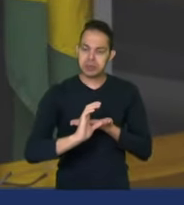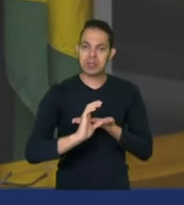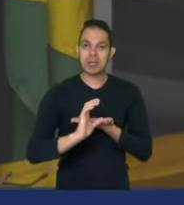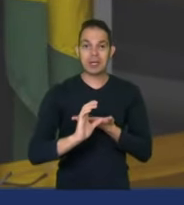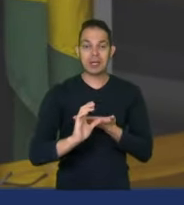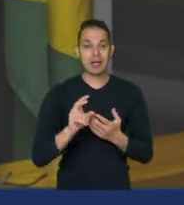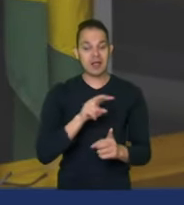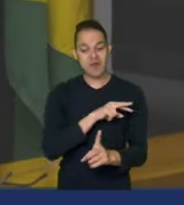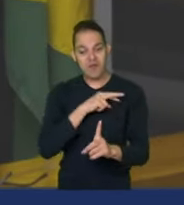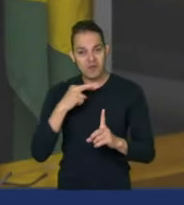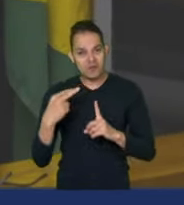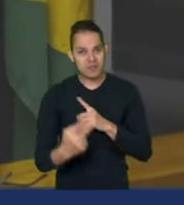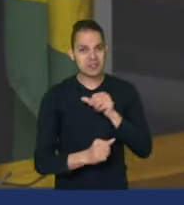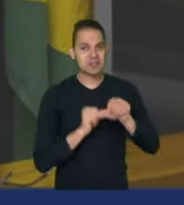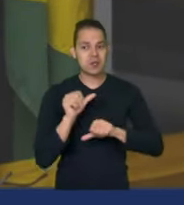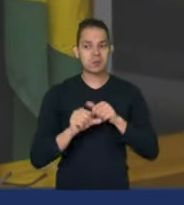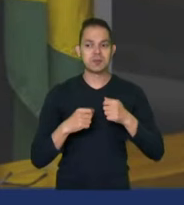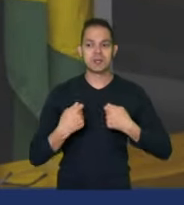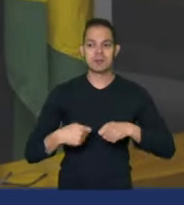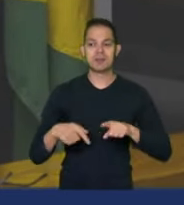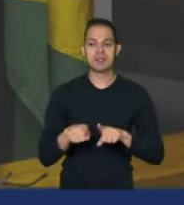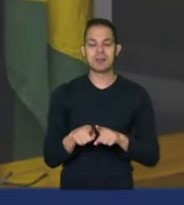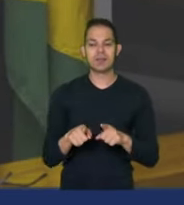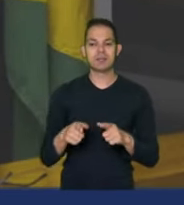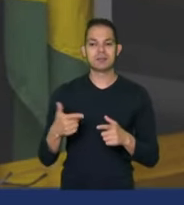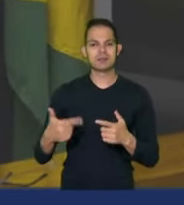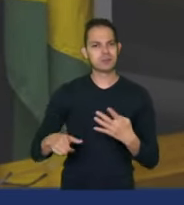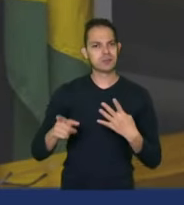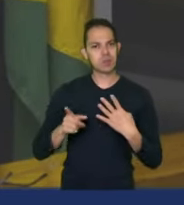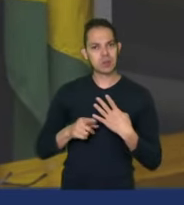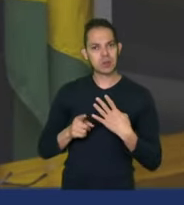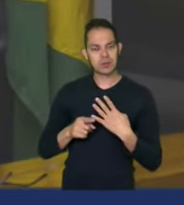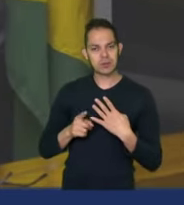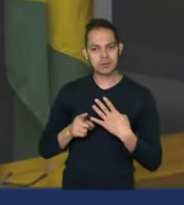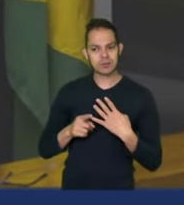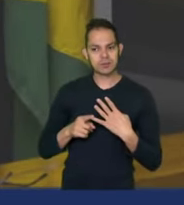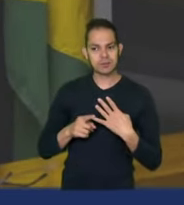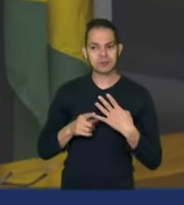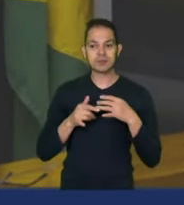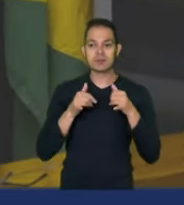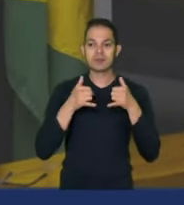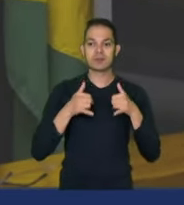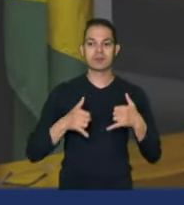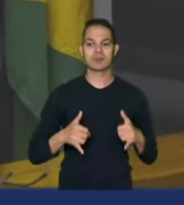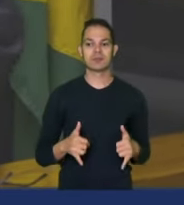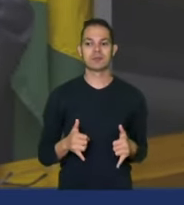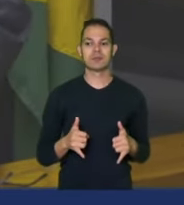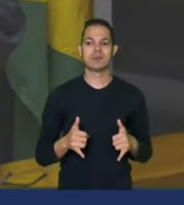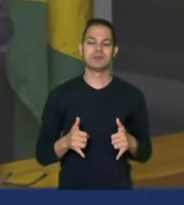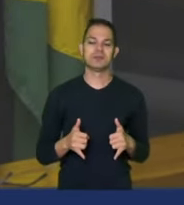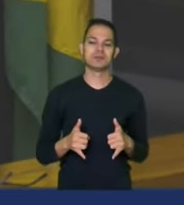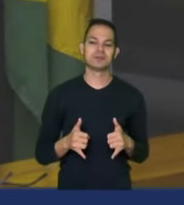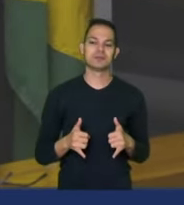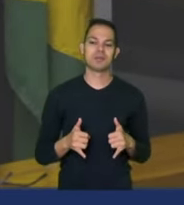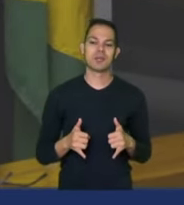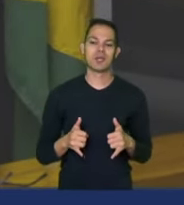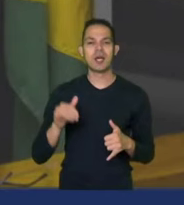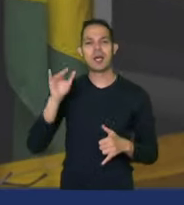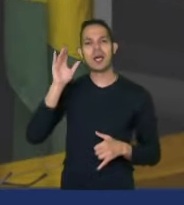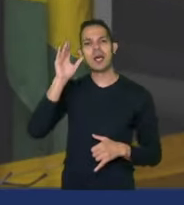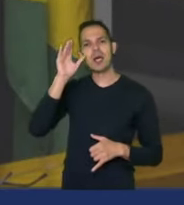visão. E em quarto lugar, senhor presidente, voltando para a energia, é muito curioso a